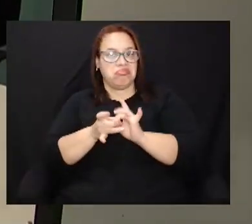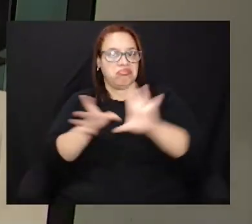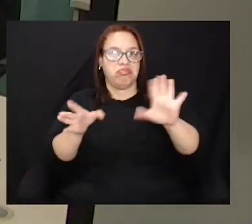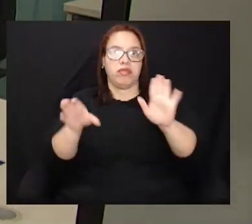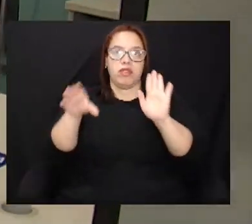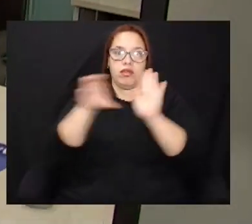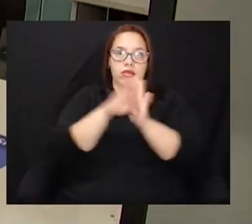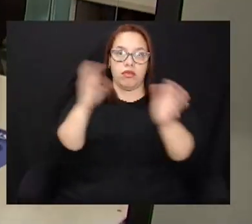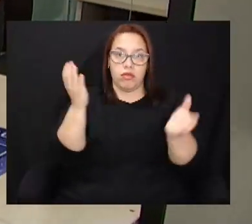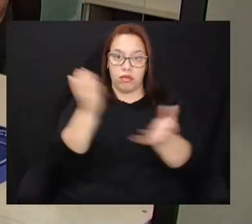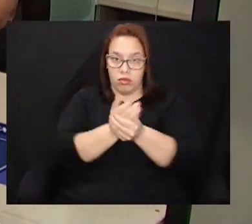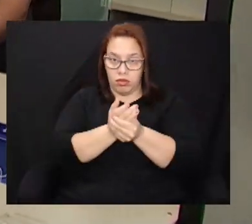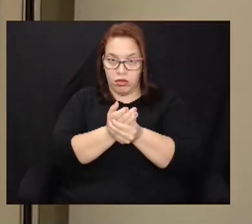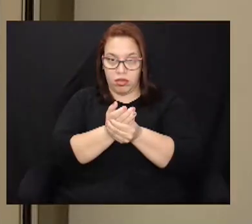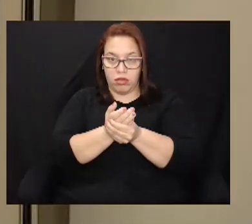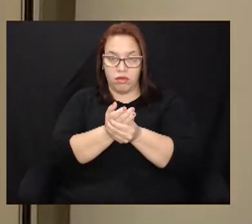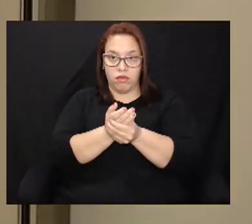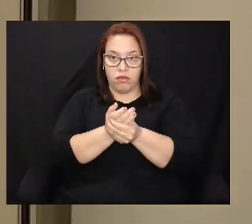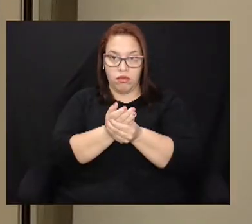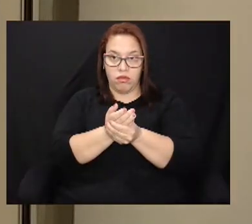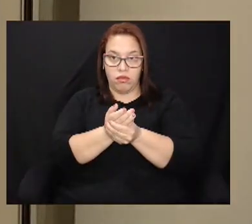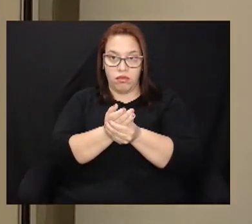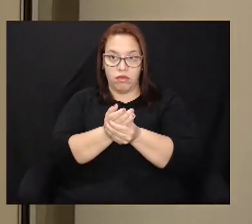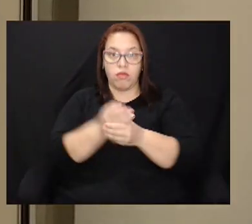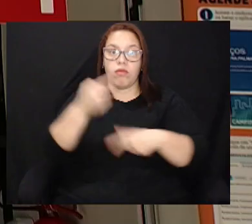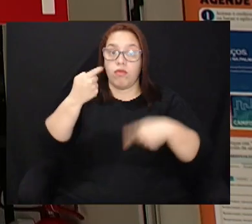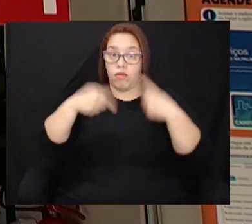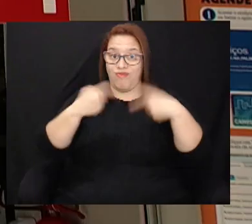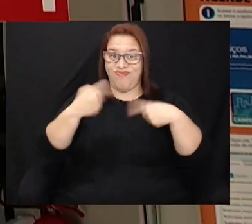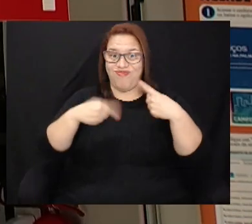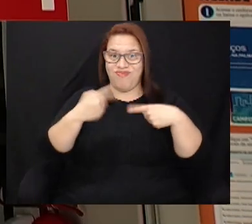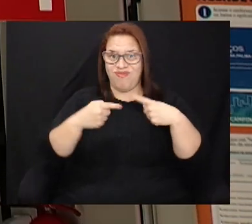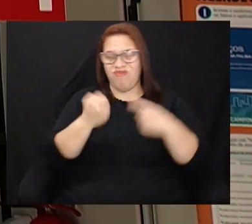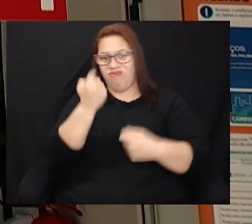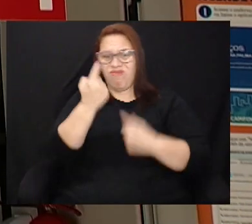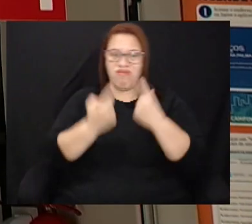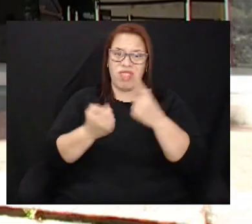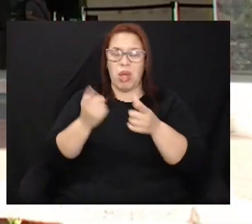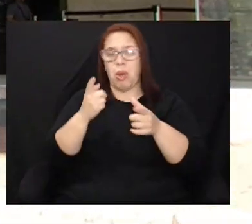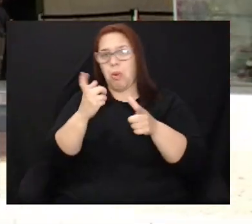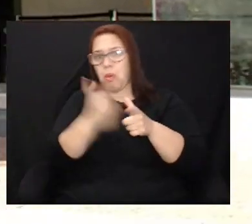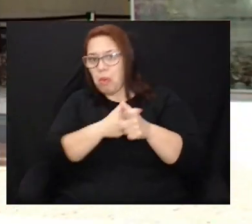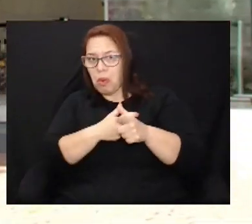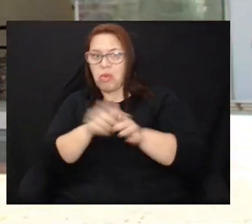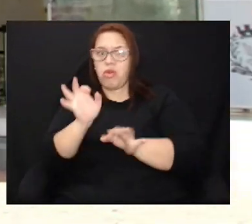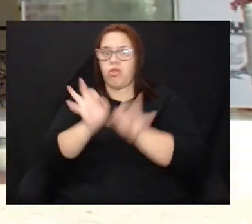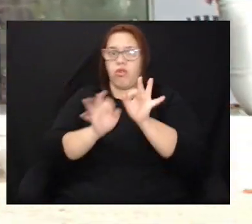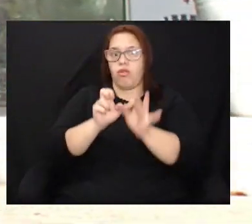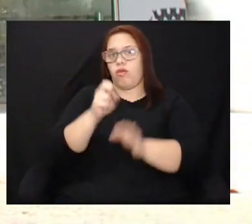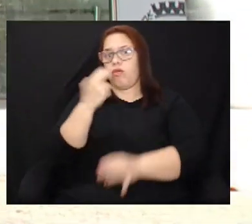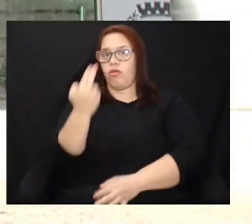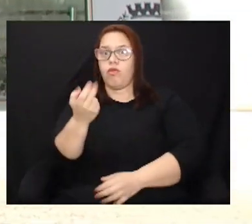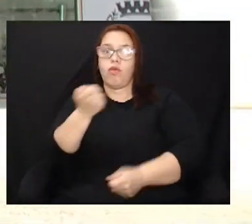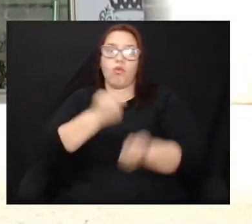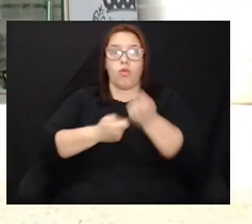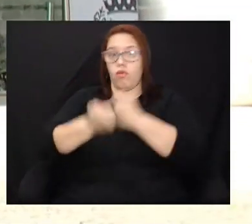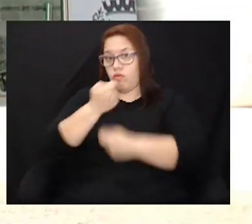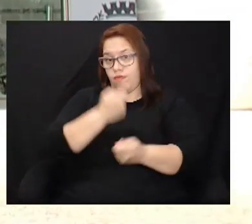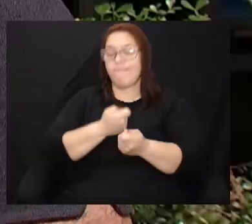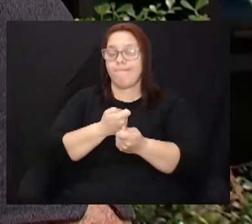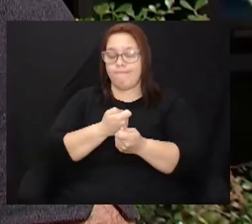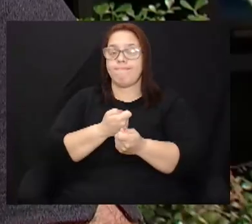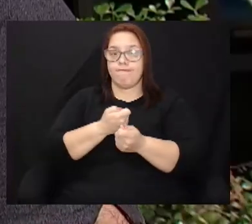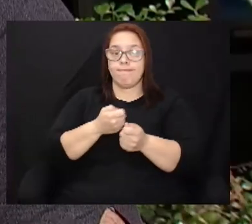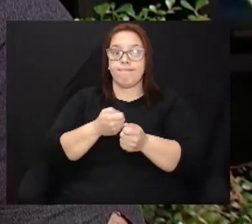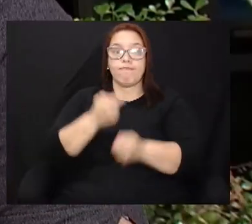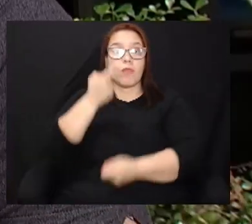de suspensão. A pessoa está discutindo isso, alguma dívida na justiça ou administrativamente, e ela vê a